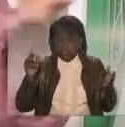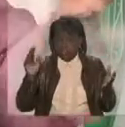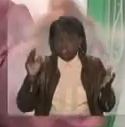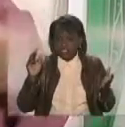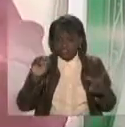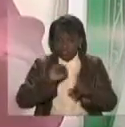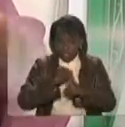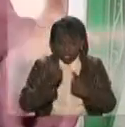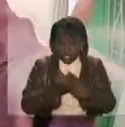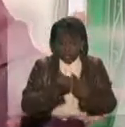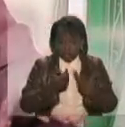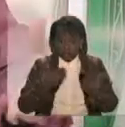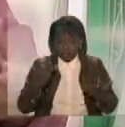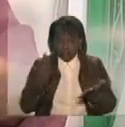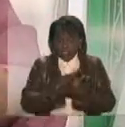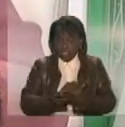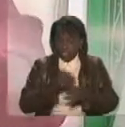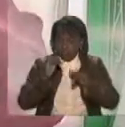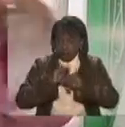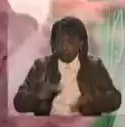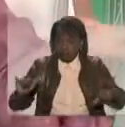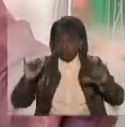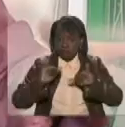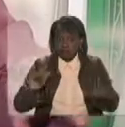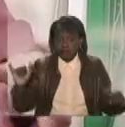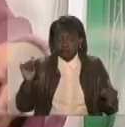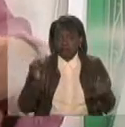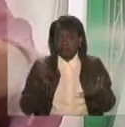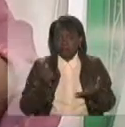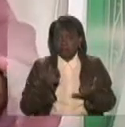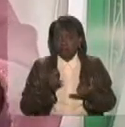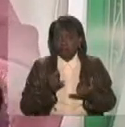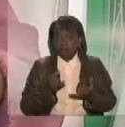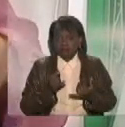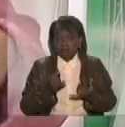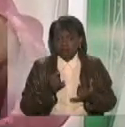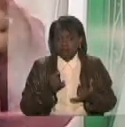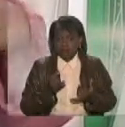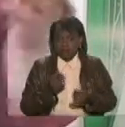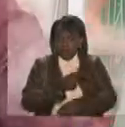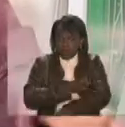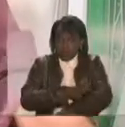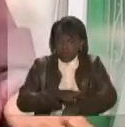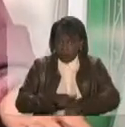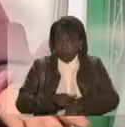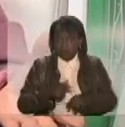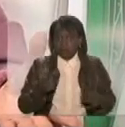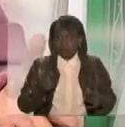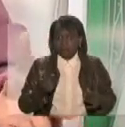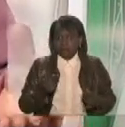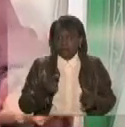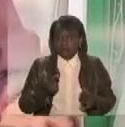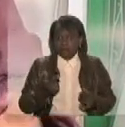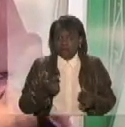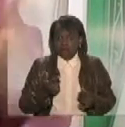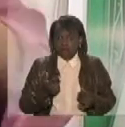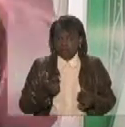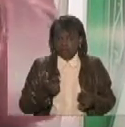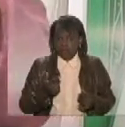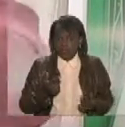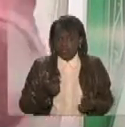muitas situações sociais, de divulgação, enfim, de comportamentos